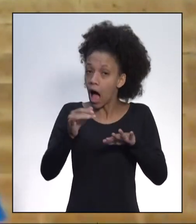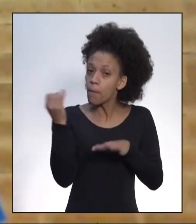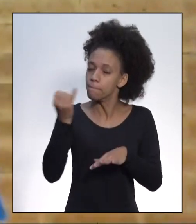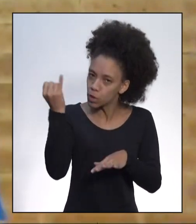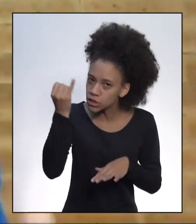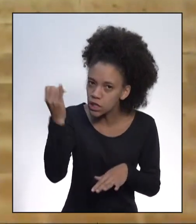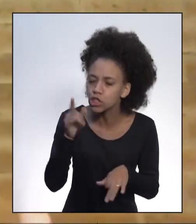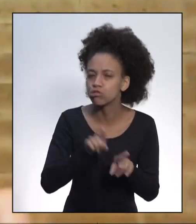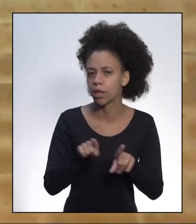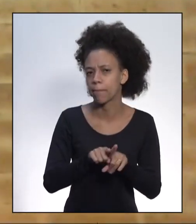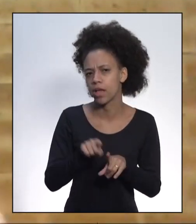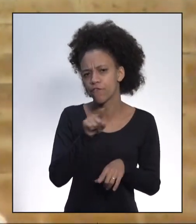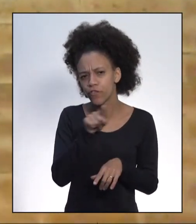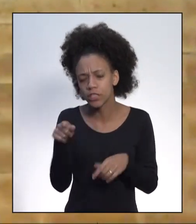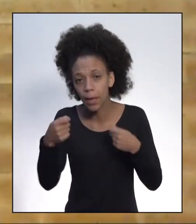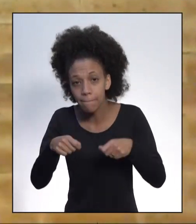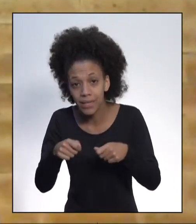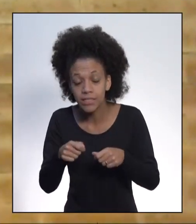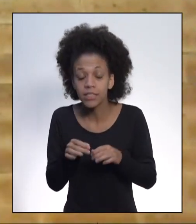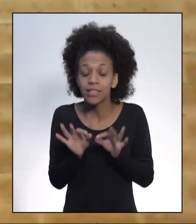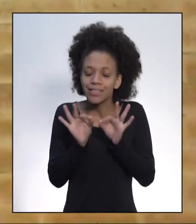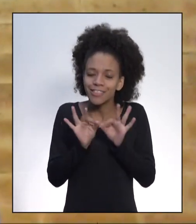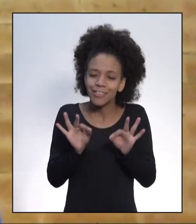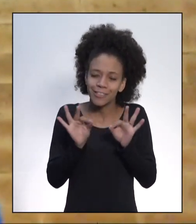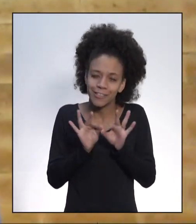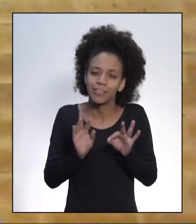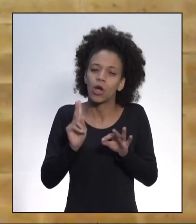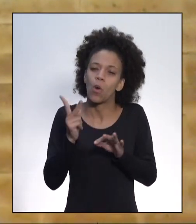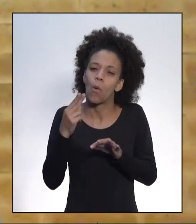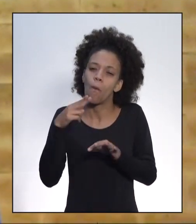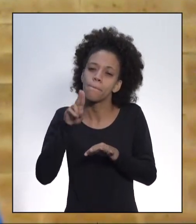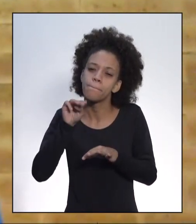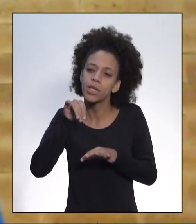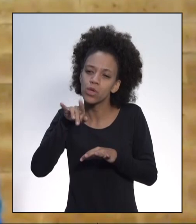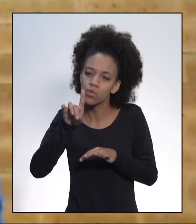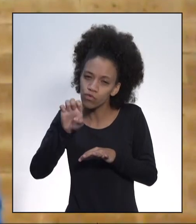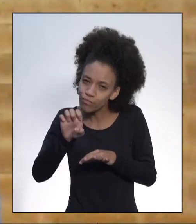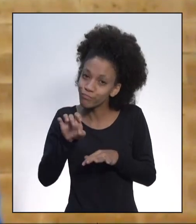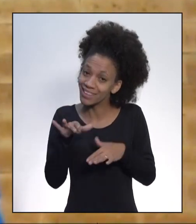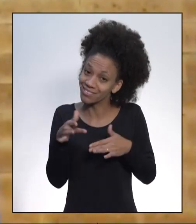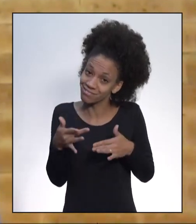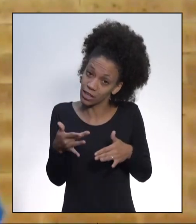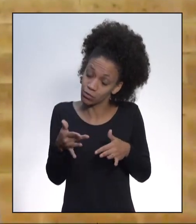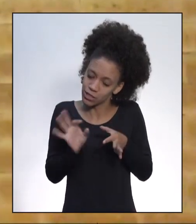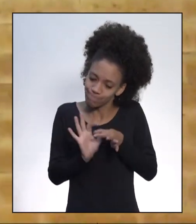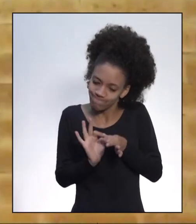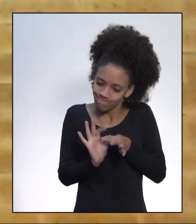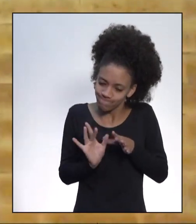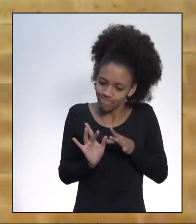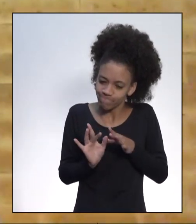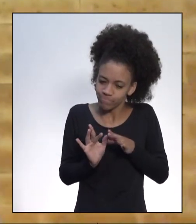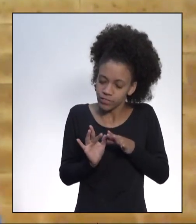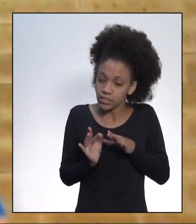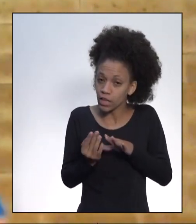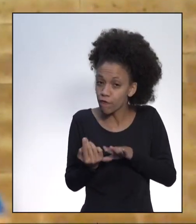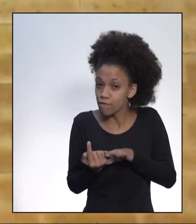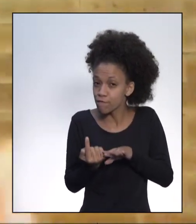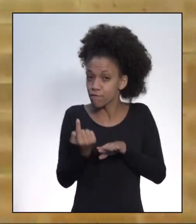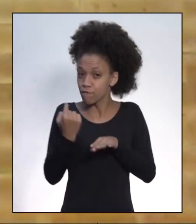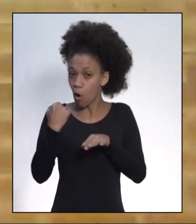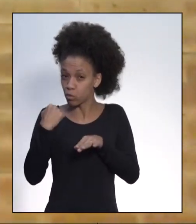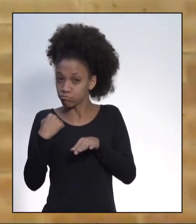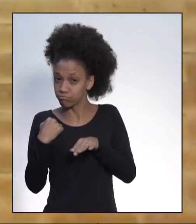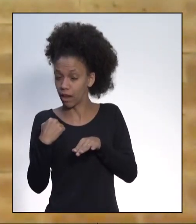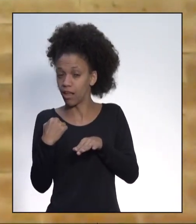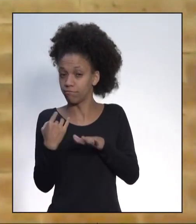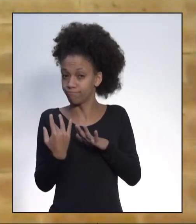também, que às vezes você precisa ser humilde, né? E às vezes você precisa dar uns passos, você precisa dar passos para trás. Então, eu dei vários